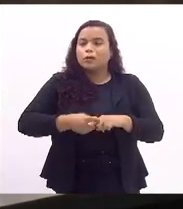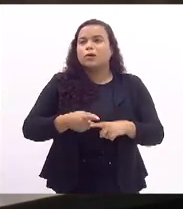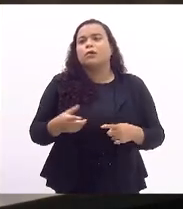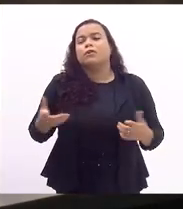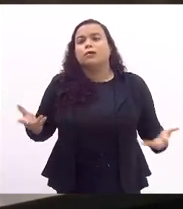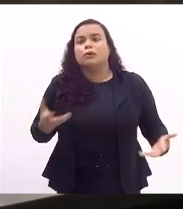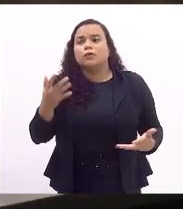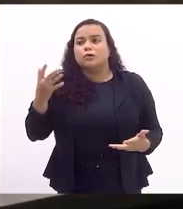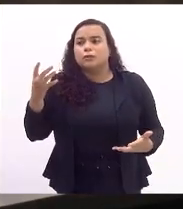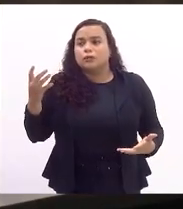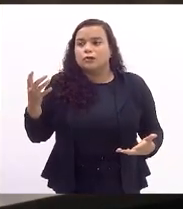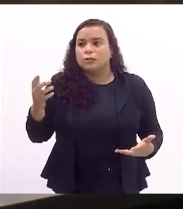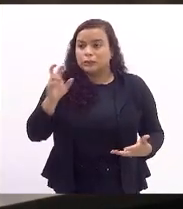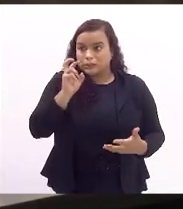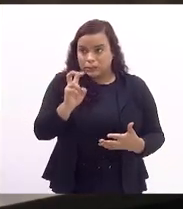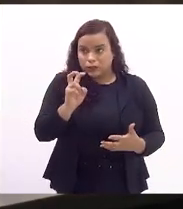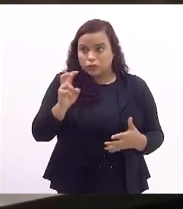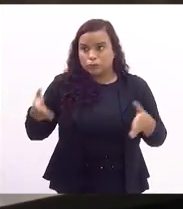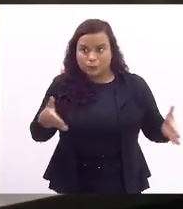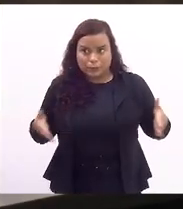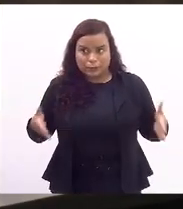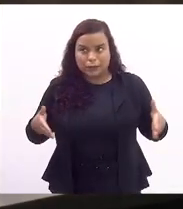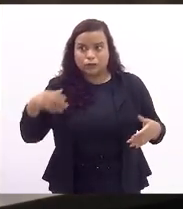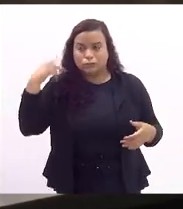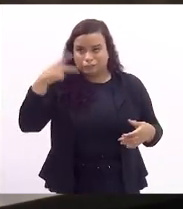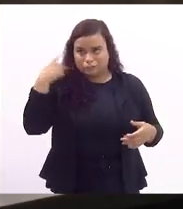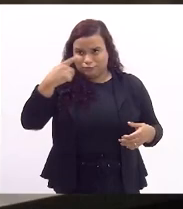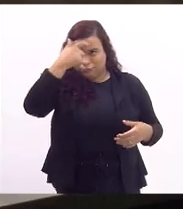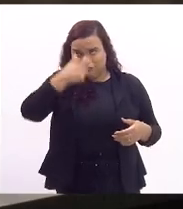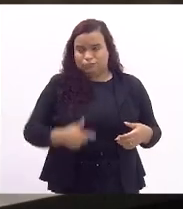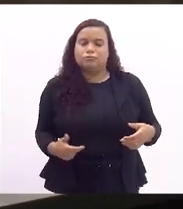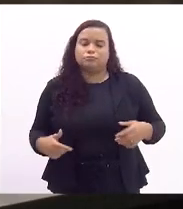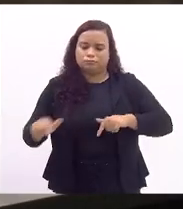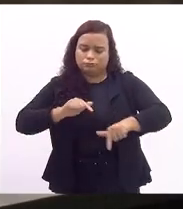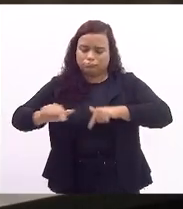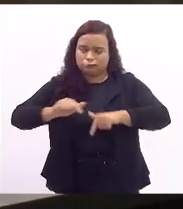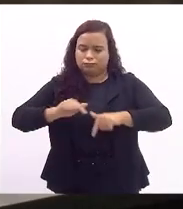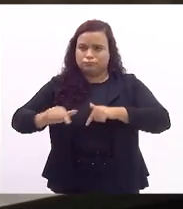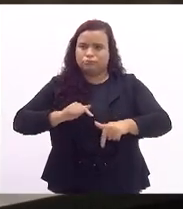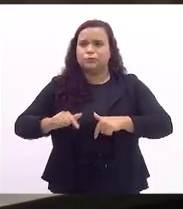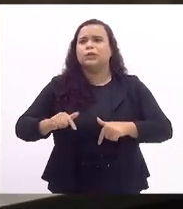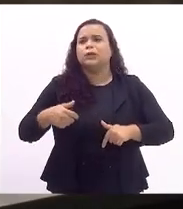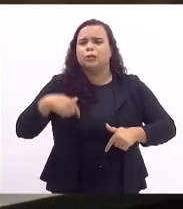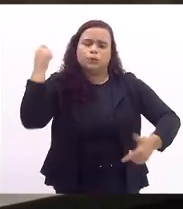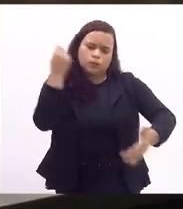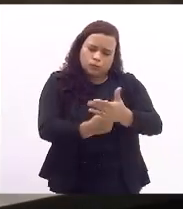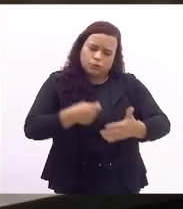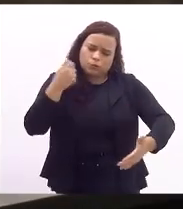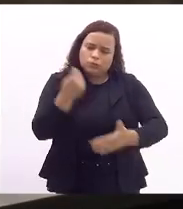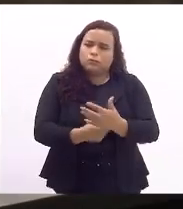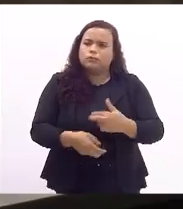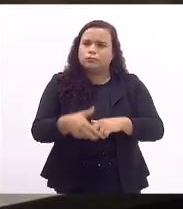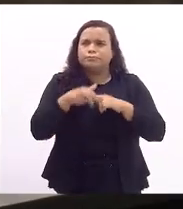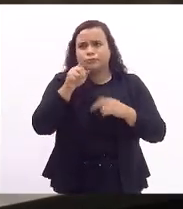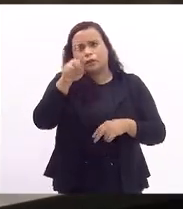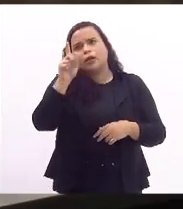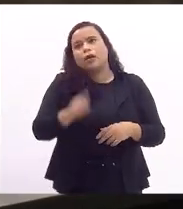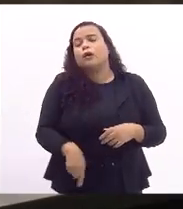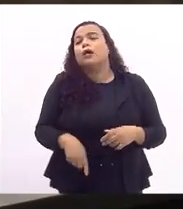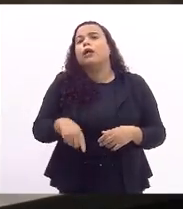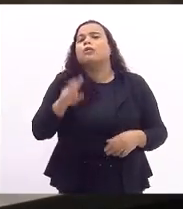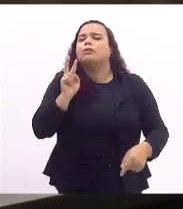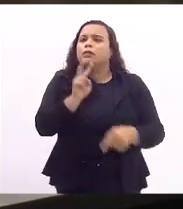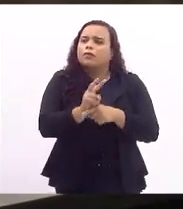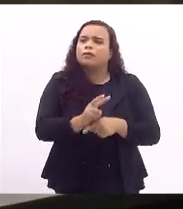o mesmo tempo em que nos meus cinco mandatos parlamentares muito tenho lutado por esta causa que a causa da Defesa